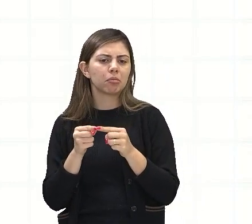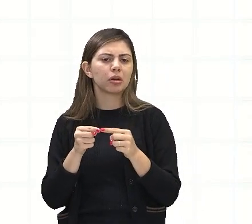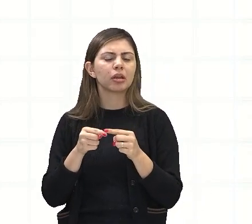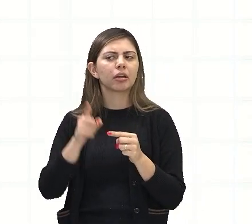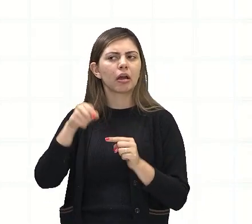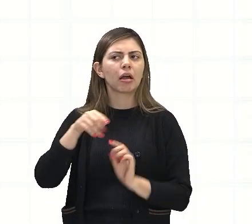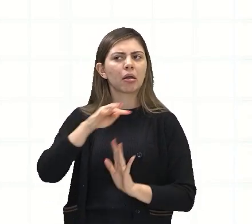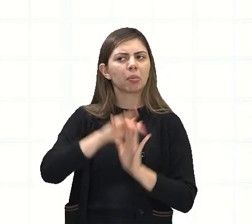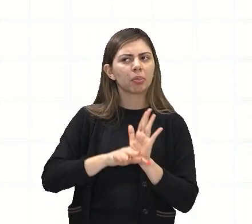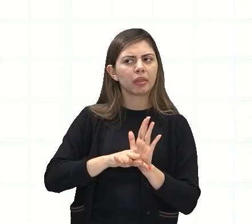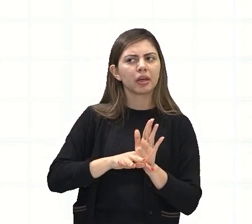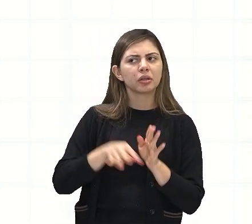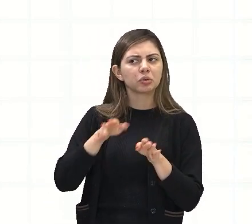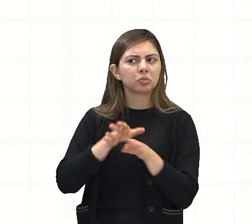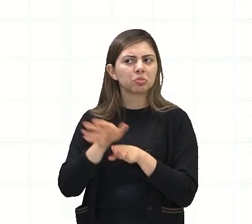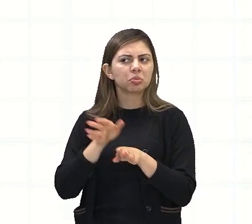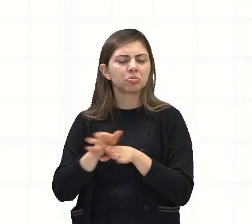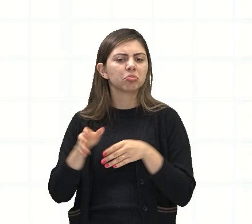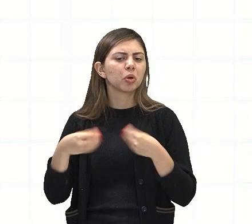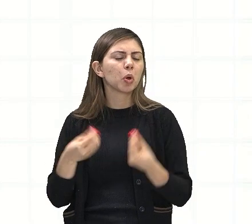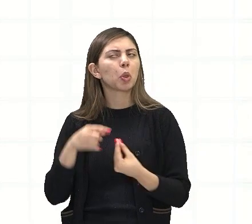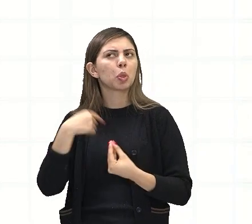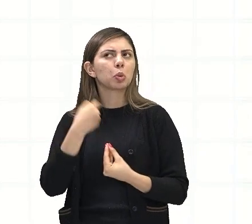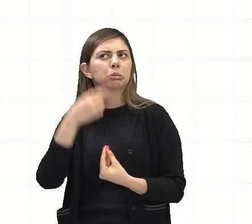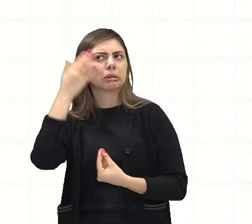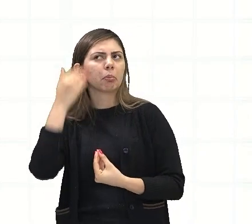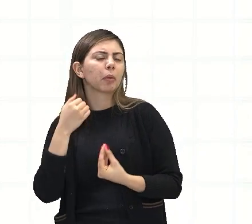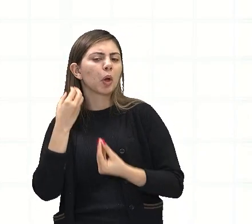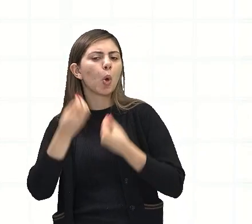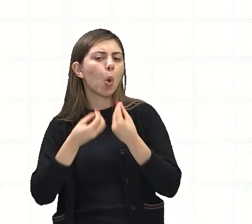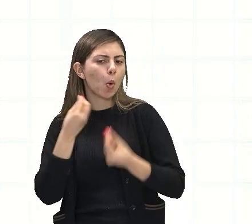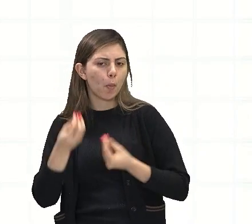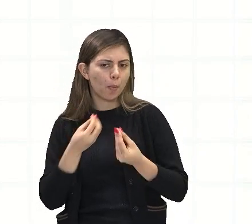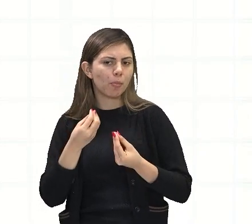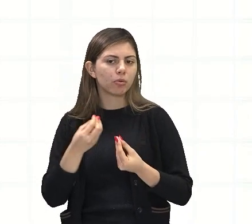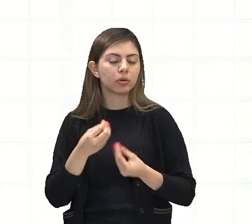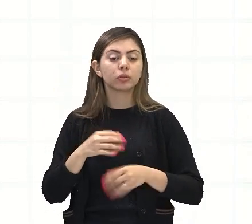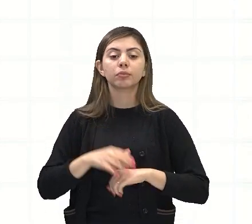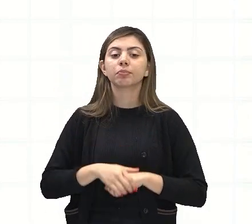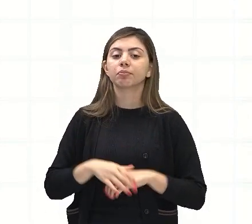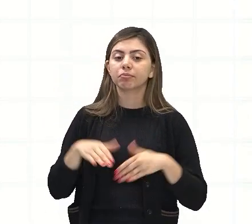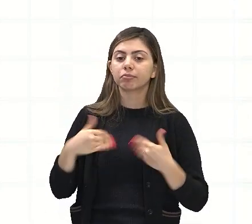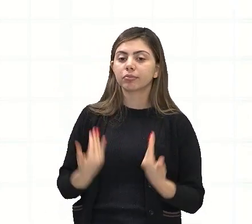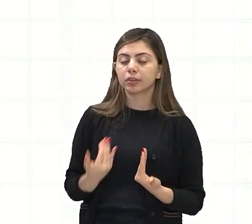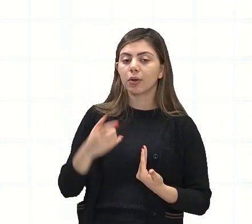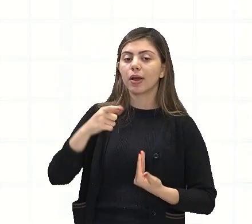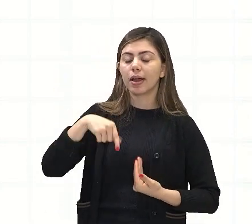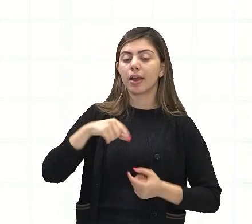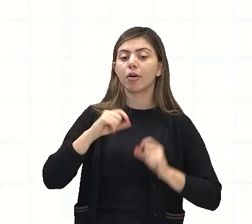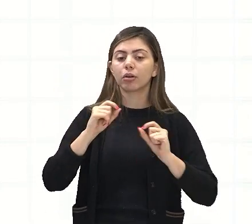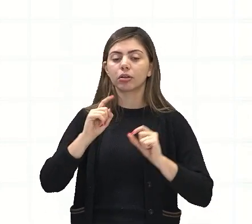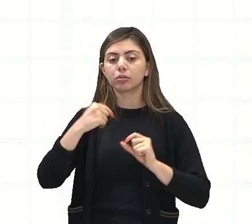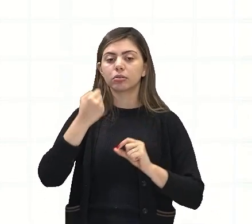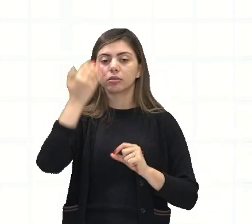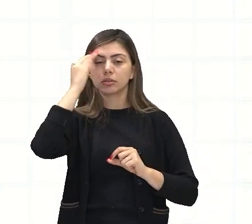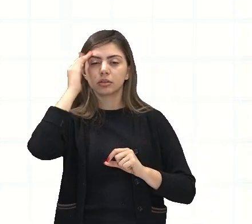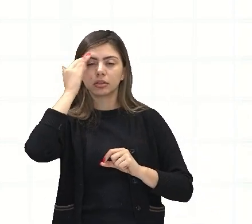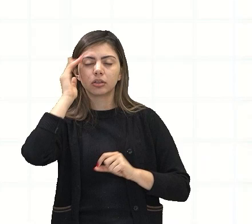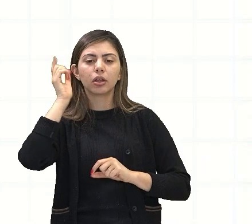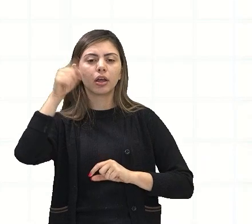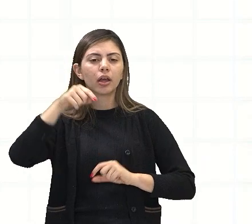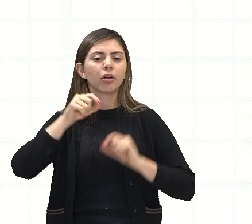texto injuntivo? Quando é que o texto é considerado injuntivo? Como é que eu posso entender que determinado texto é um